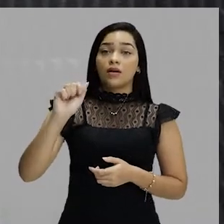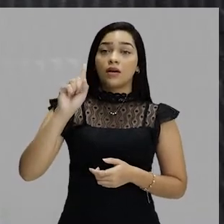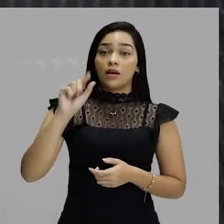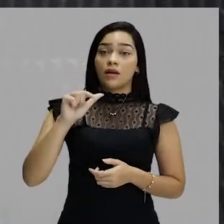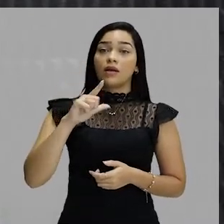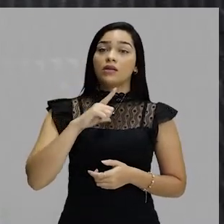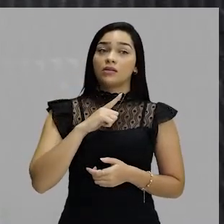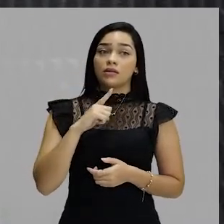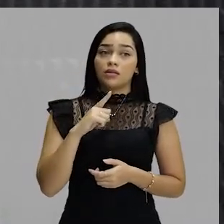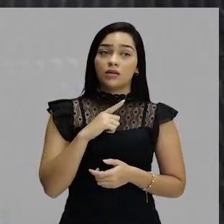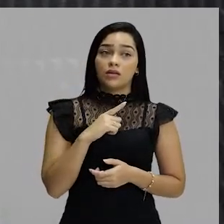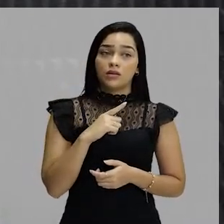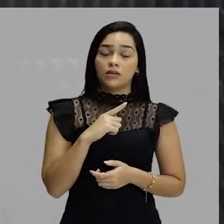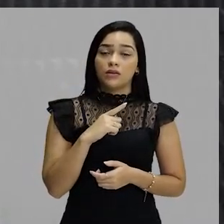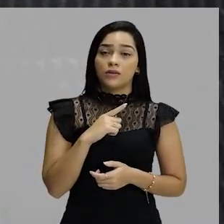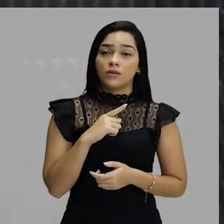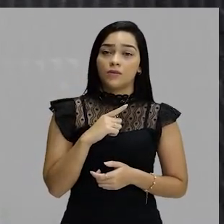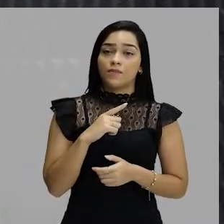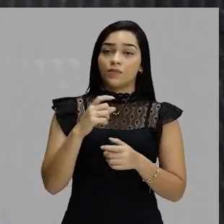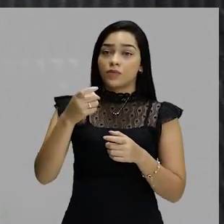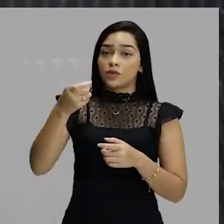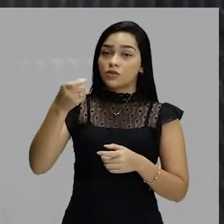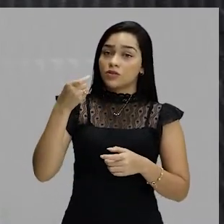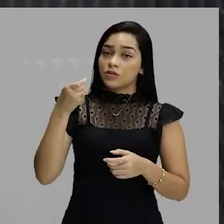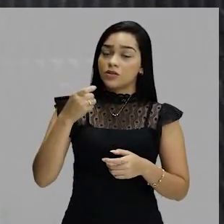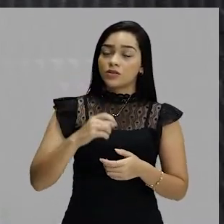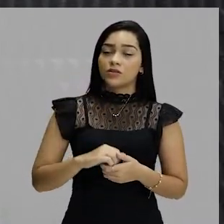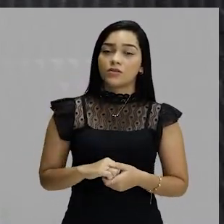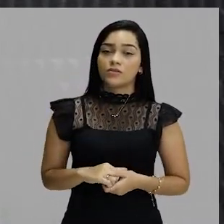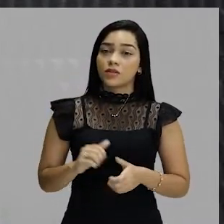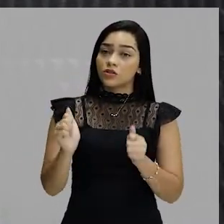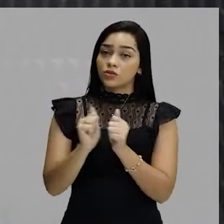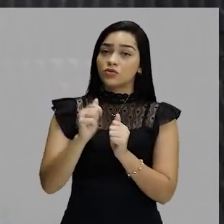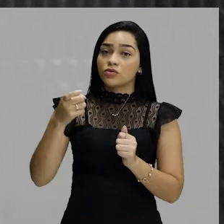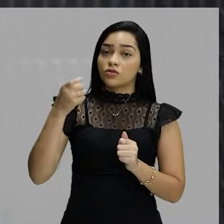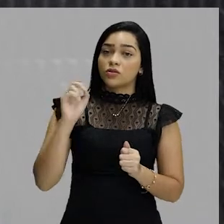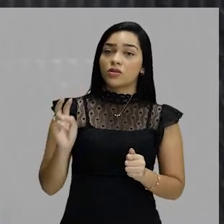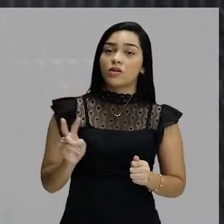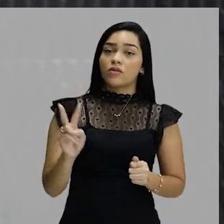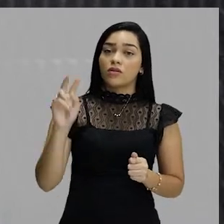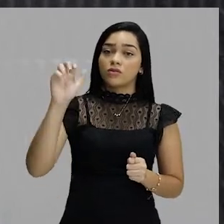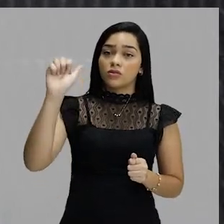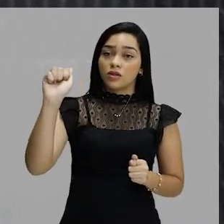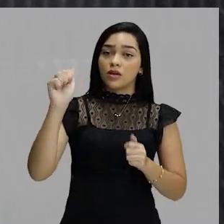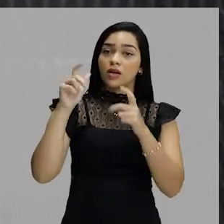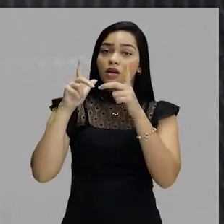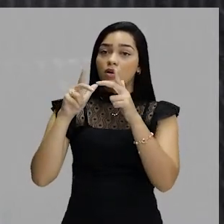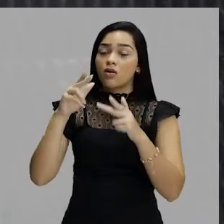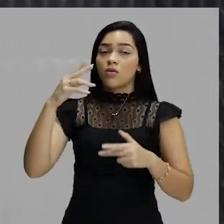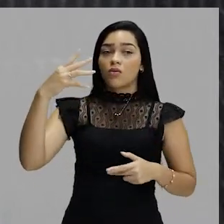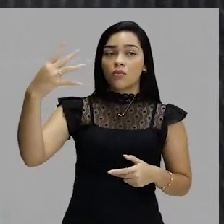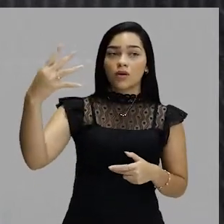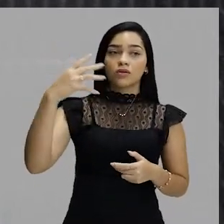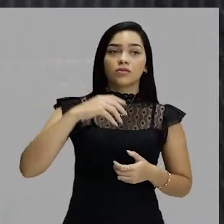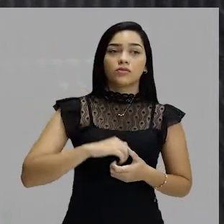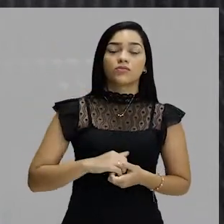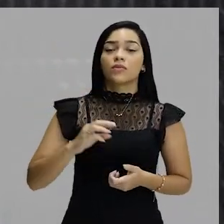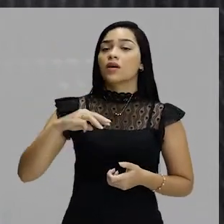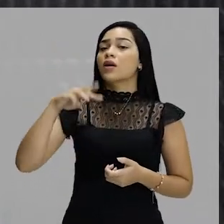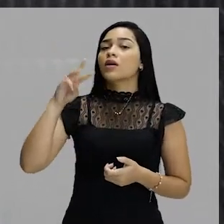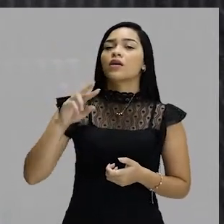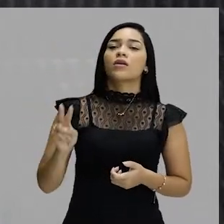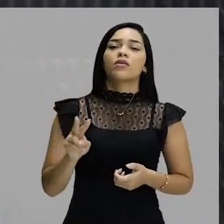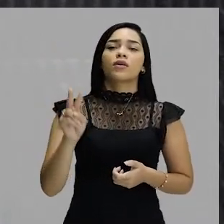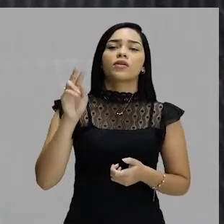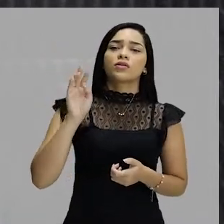quem acompanha o x, é o valor de a, ele vale 4, né? Quem é o valor